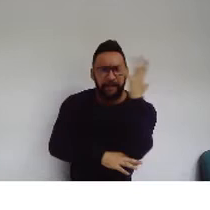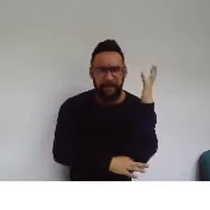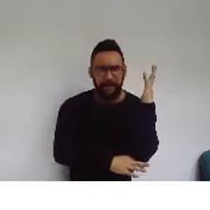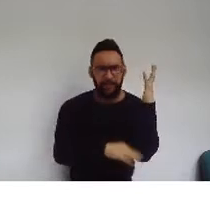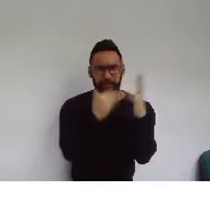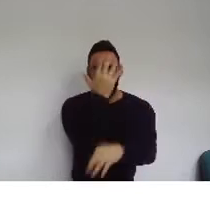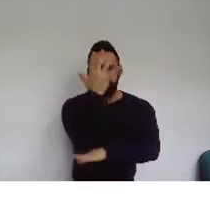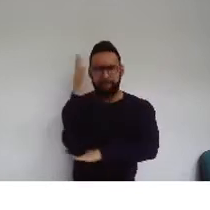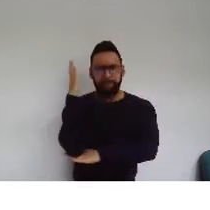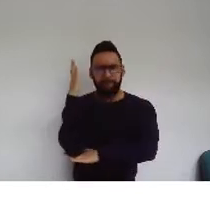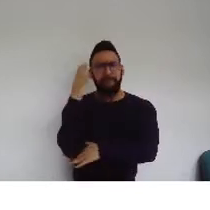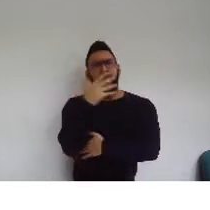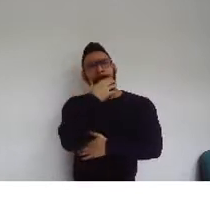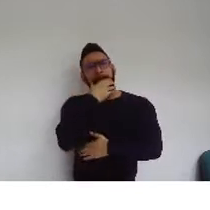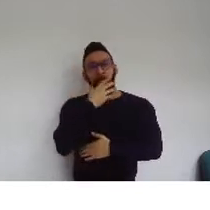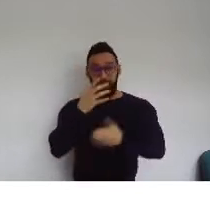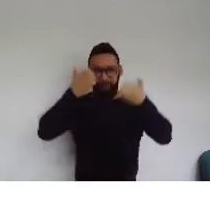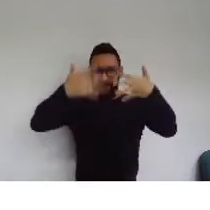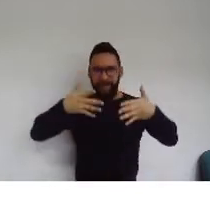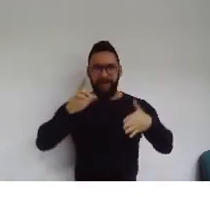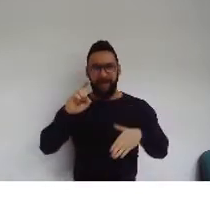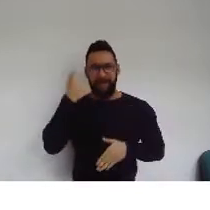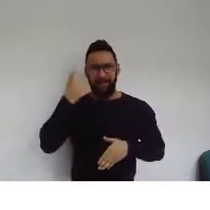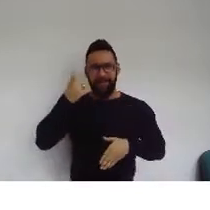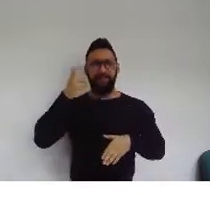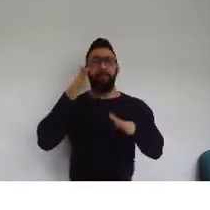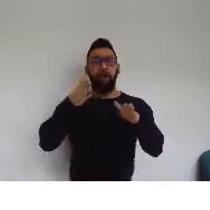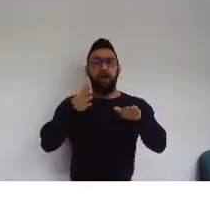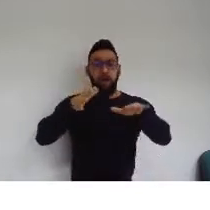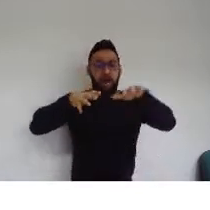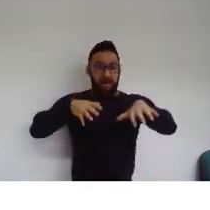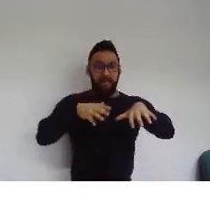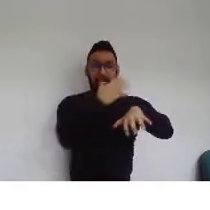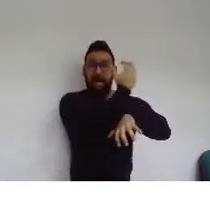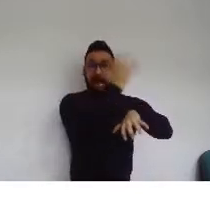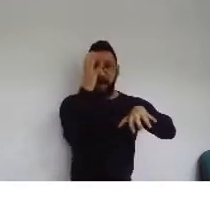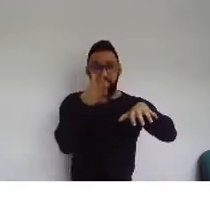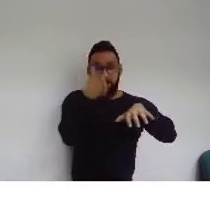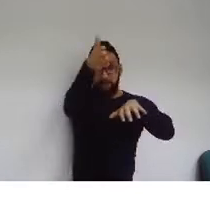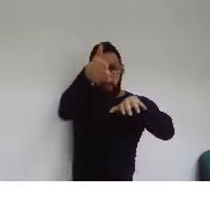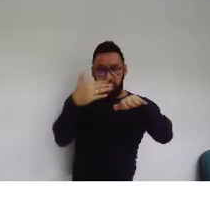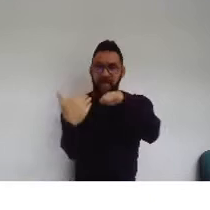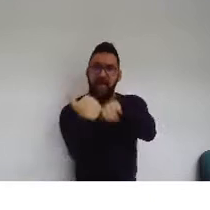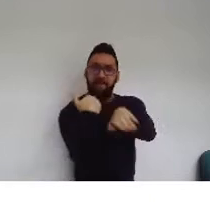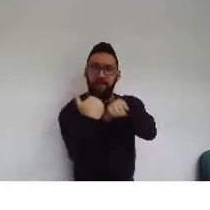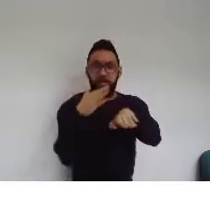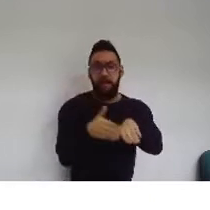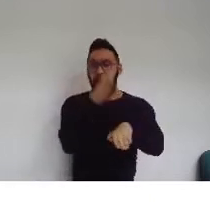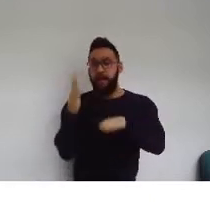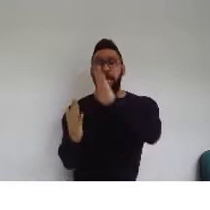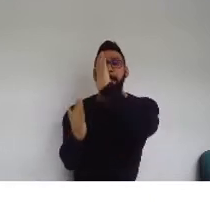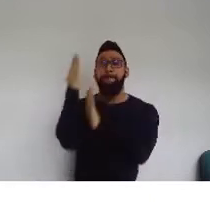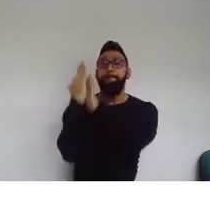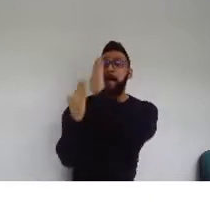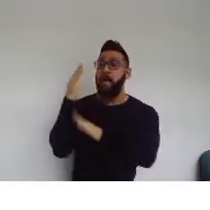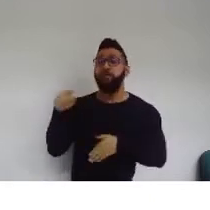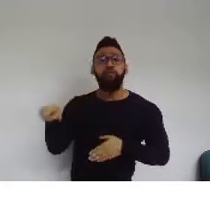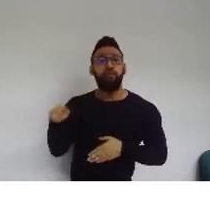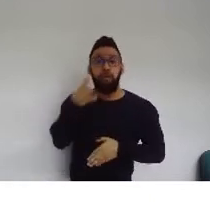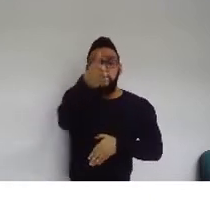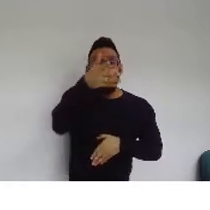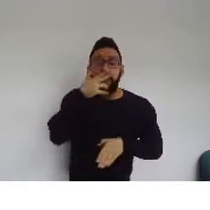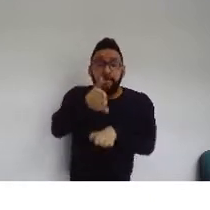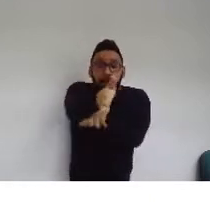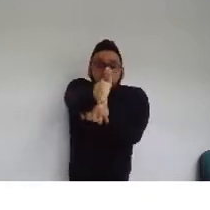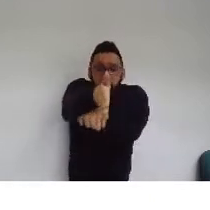moral, o que estaria envolvido no jogo semiótico? O fato é que os signos estão no lugar,